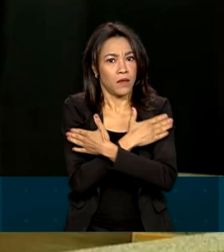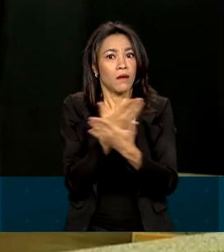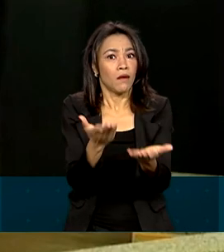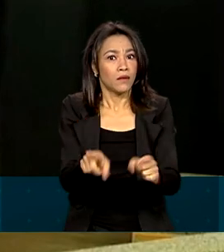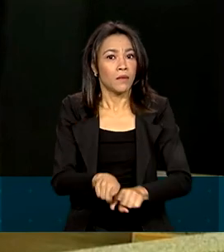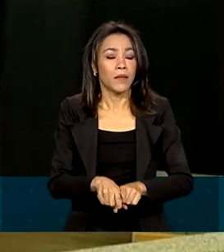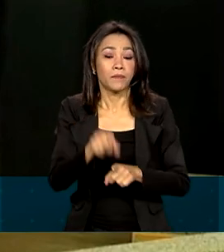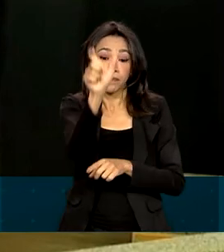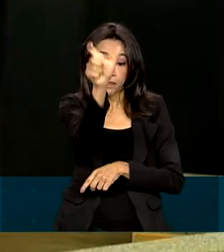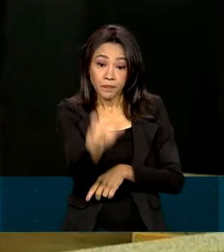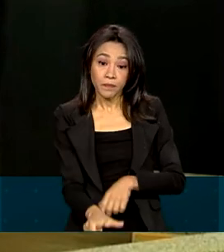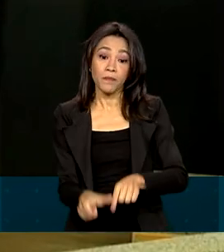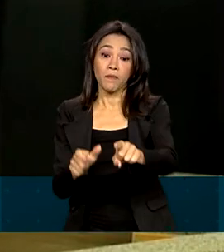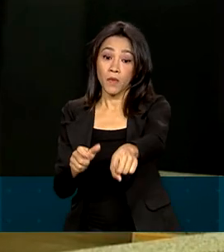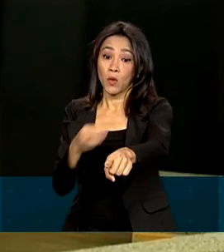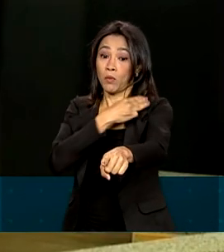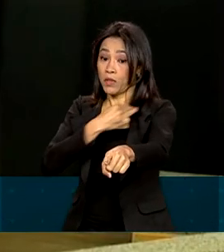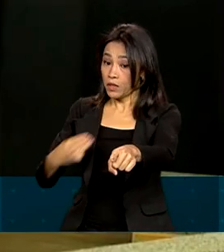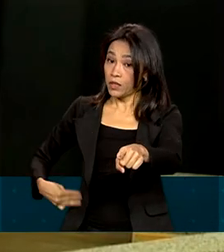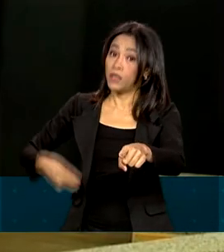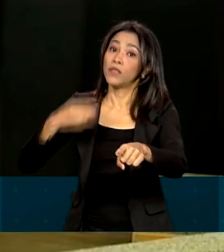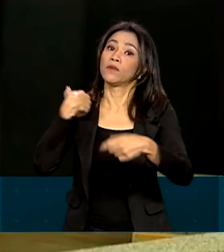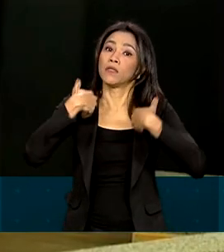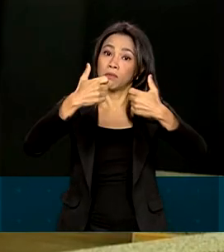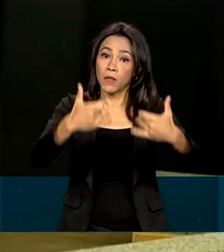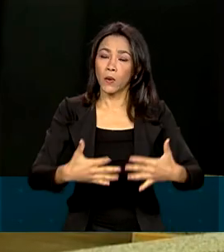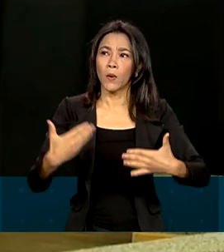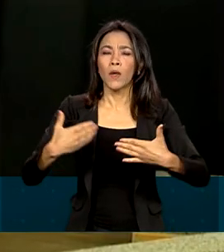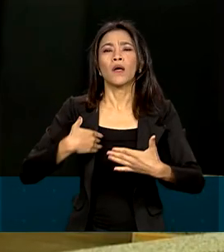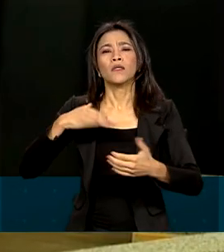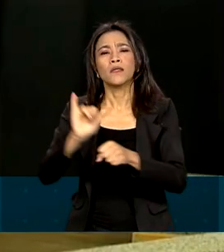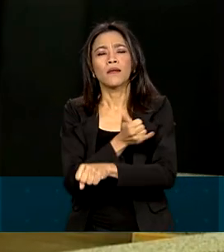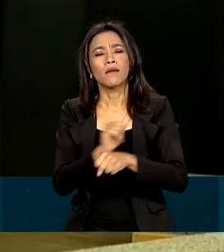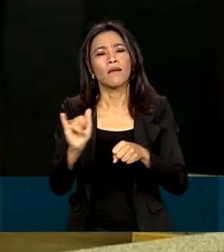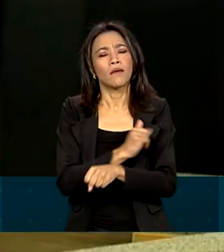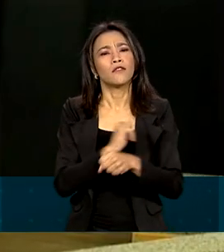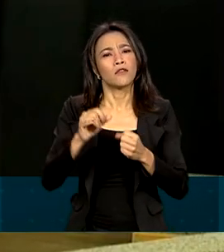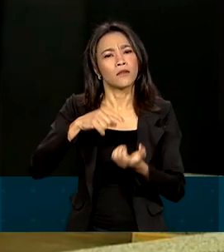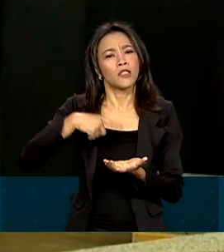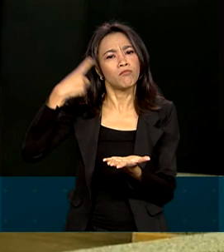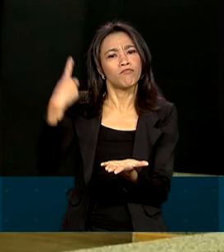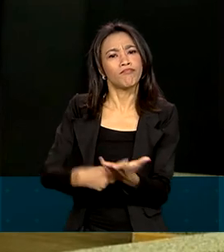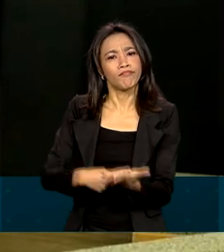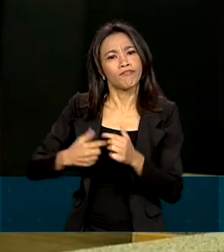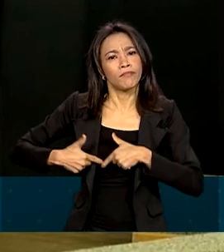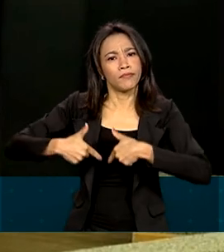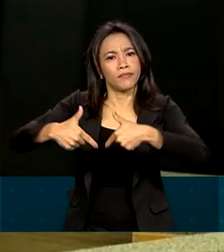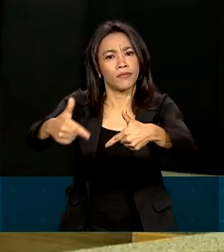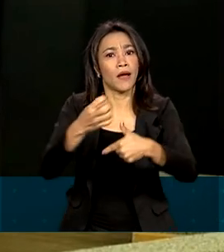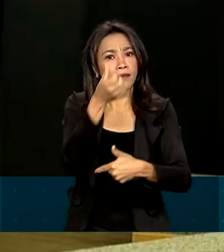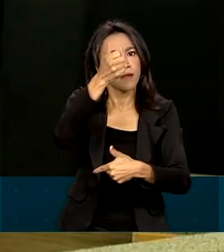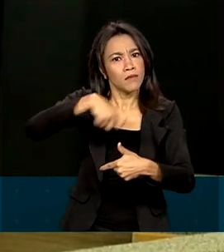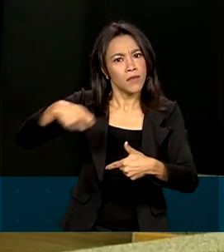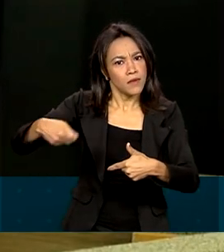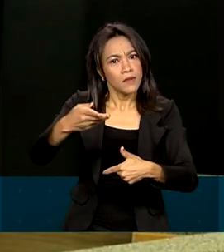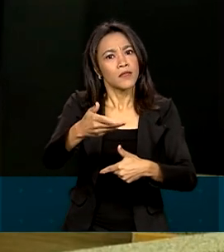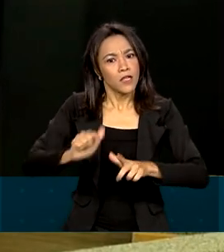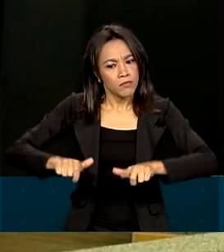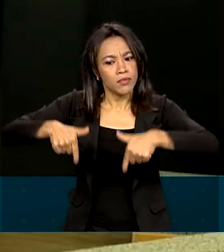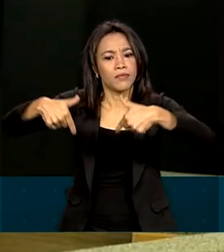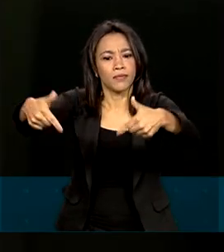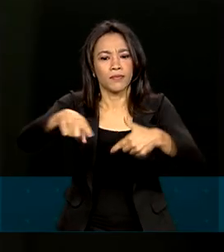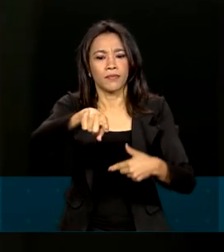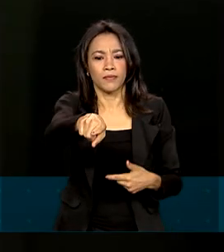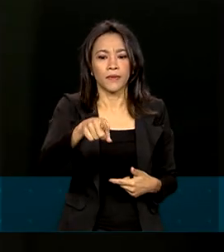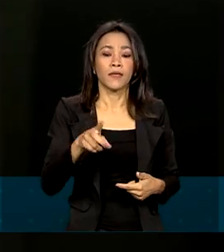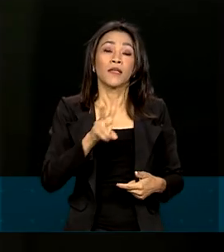e Energia destacou medidas que adotou desde que assumiu o ministério há 6 meses, como a retomada das obras do Linhão,